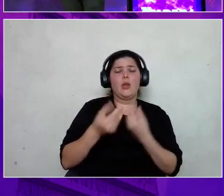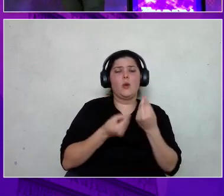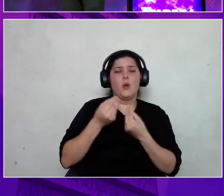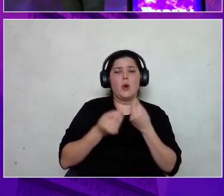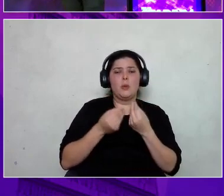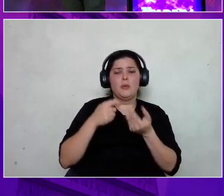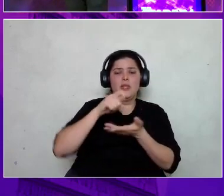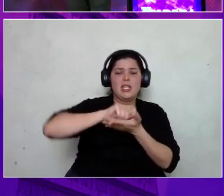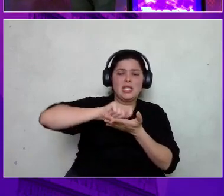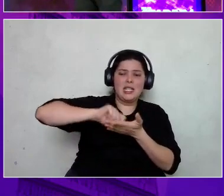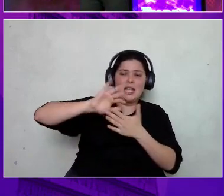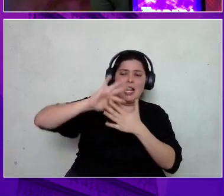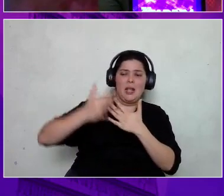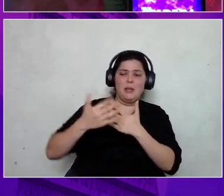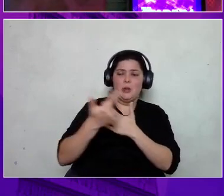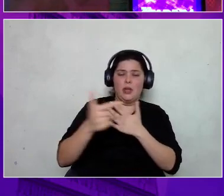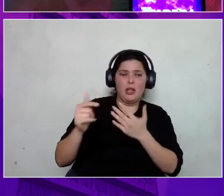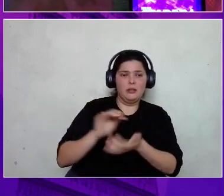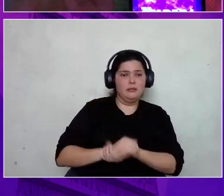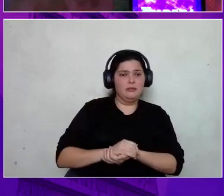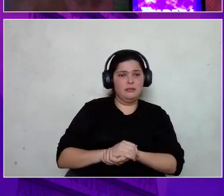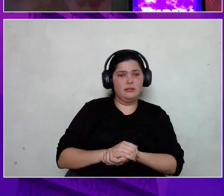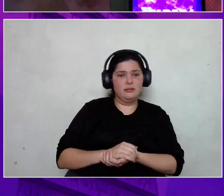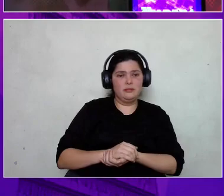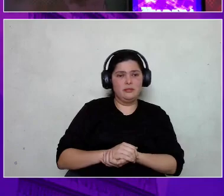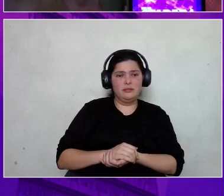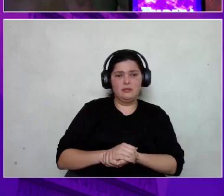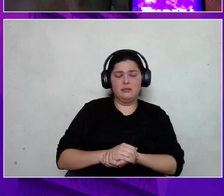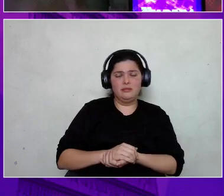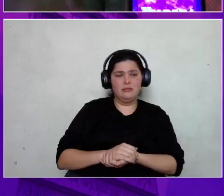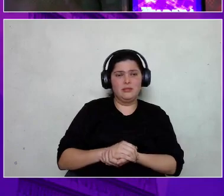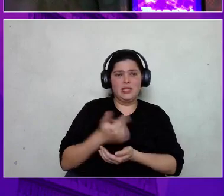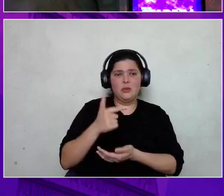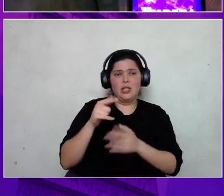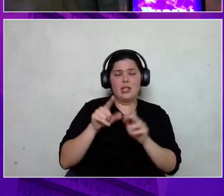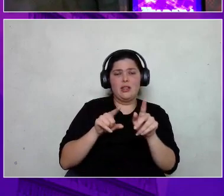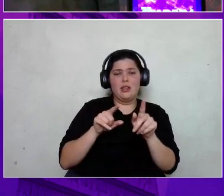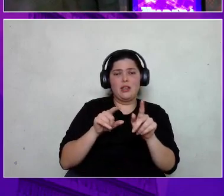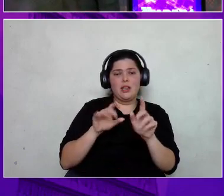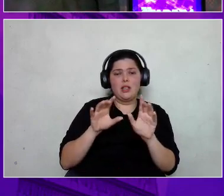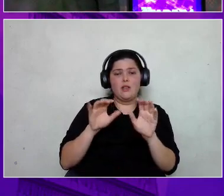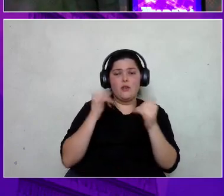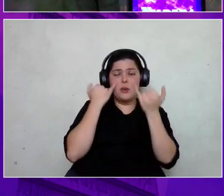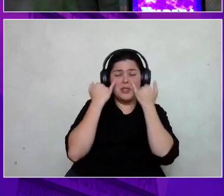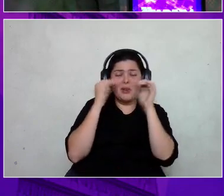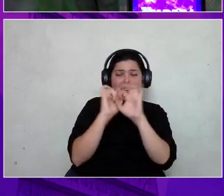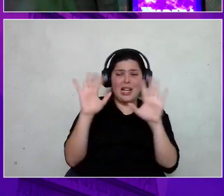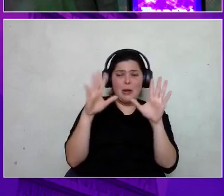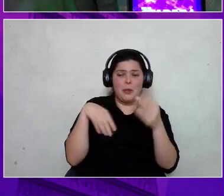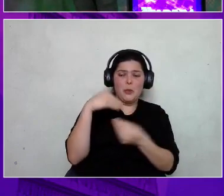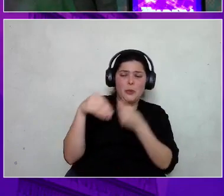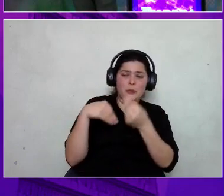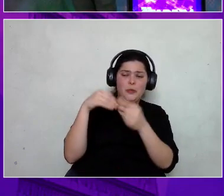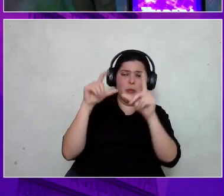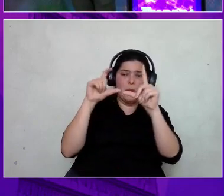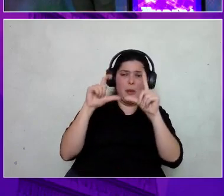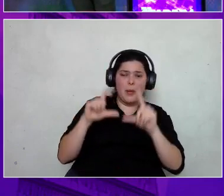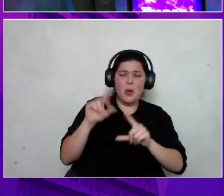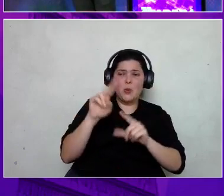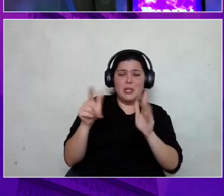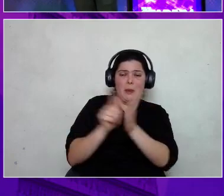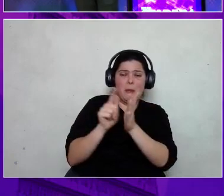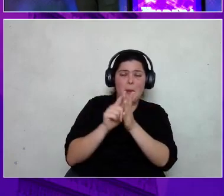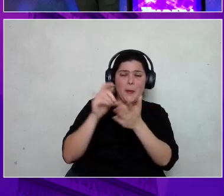libras e ele não tem blocos de informações claras. É aquela coisa assim, usando todo o papel para aproveitar a